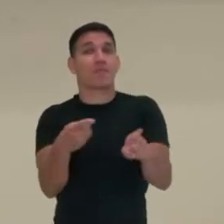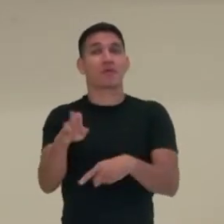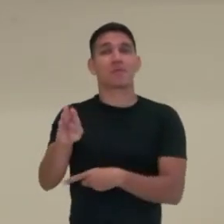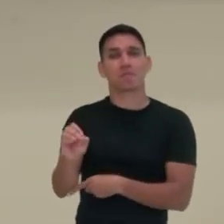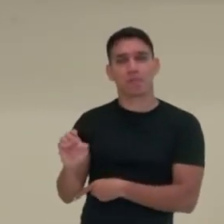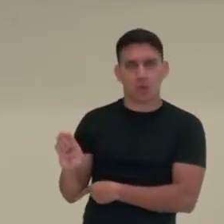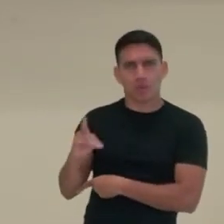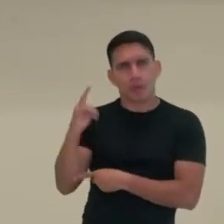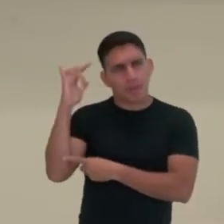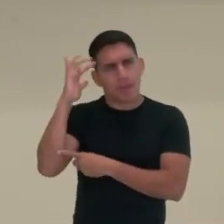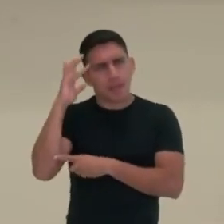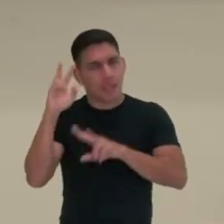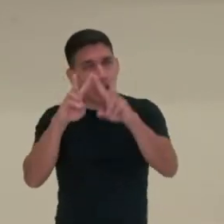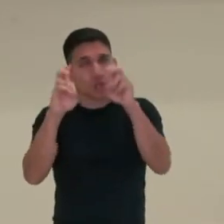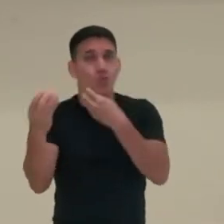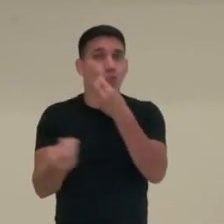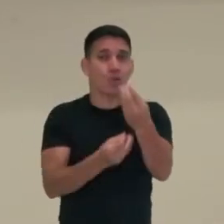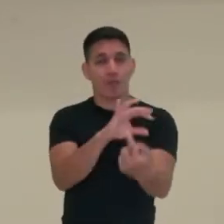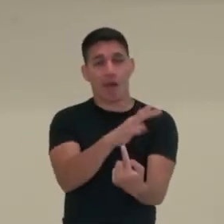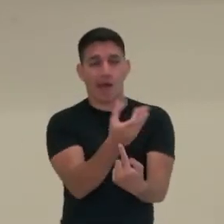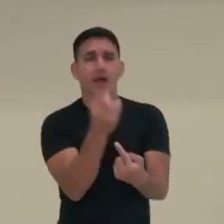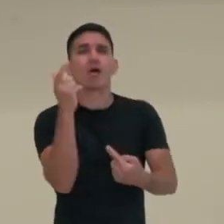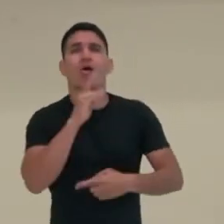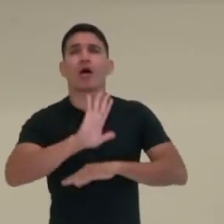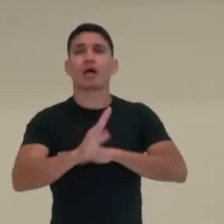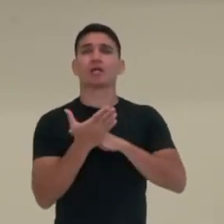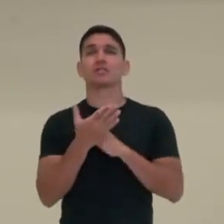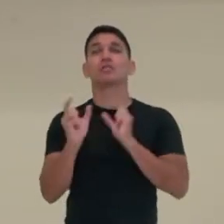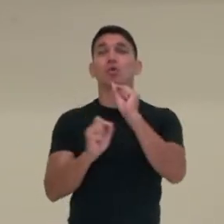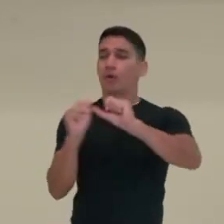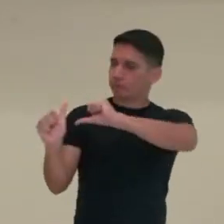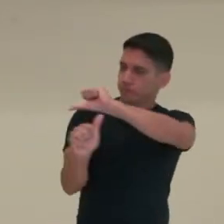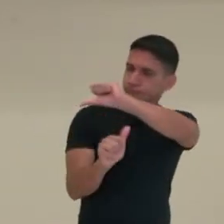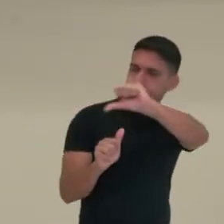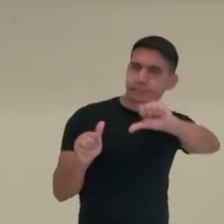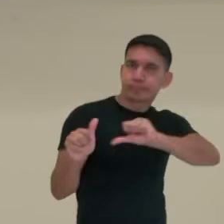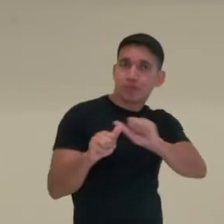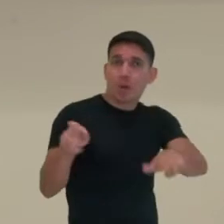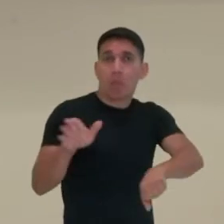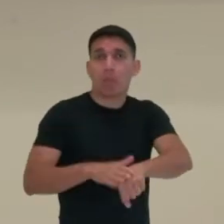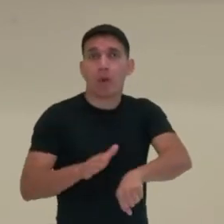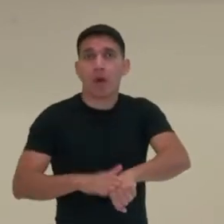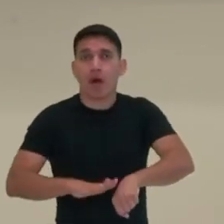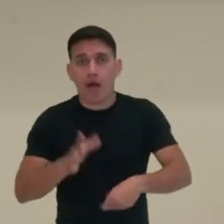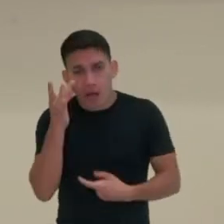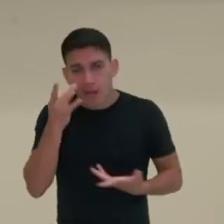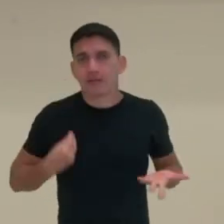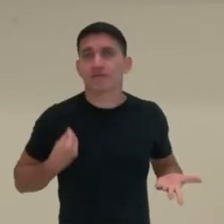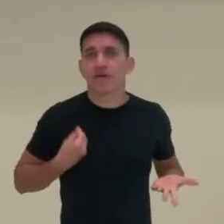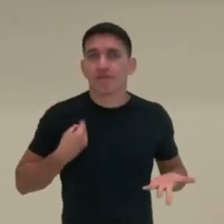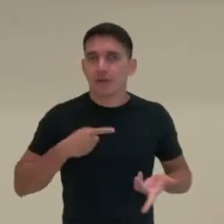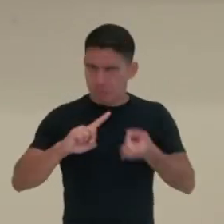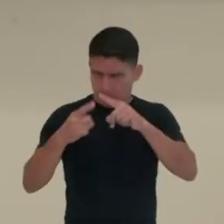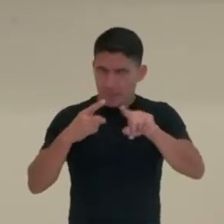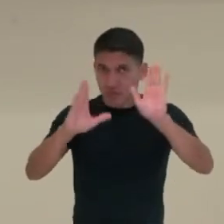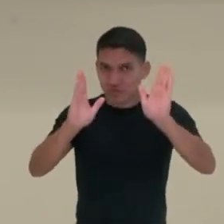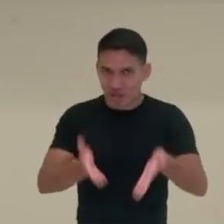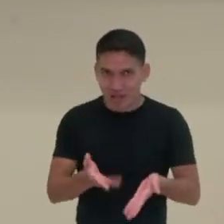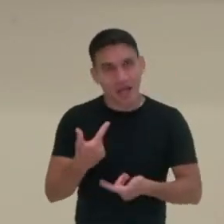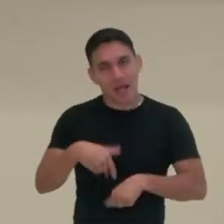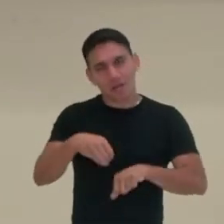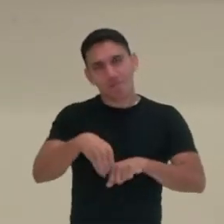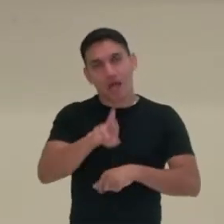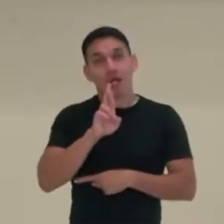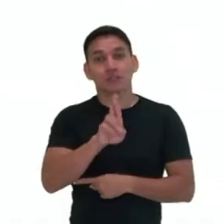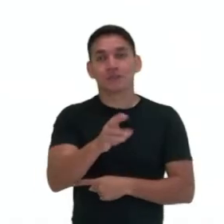conseguiram pensar sobre como a arte pode nos ajudar a transformar a nossa própria realidade? Discutiram sobre isso? Vou deixar